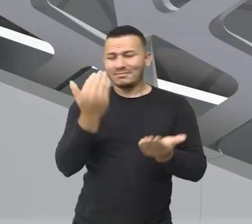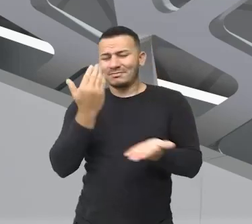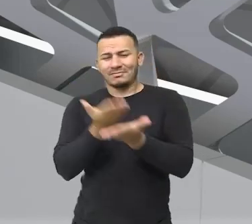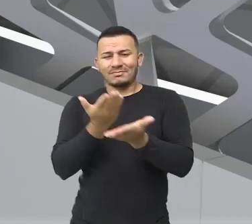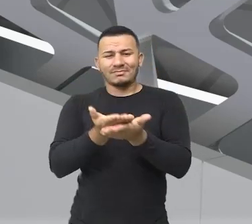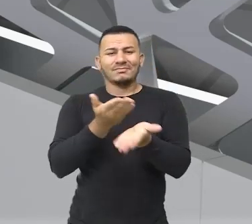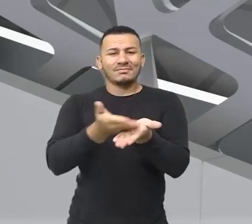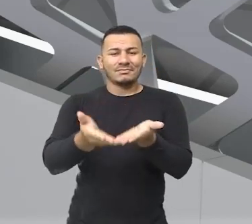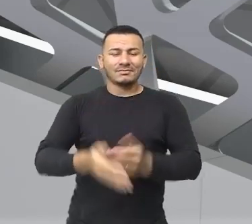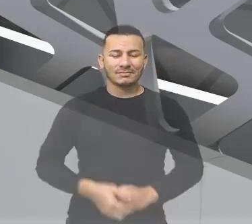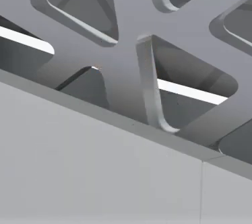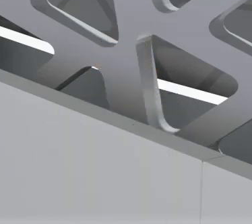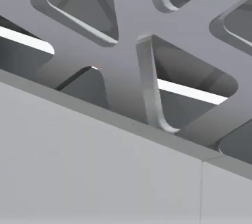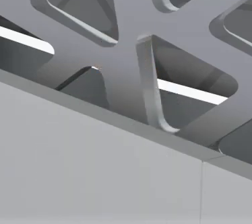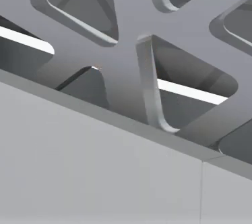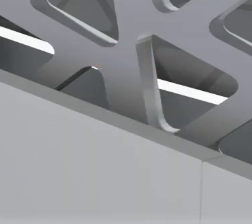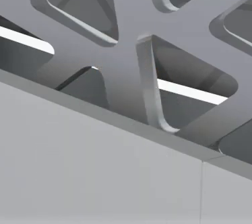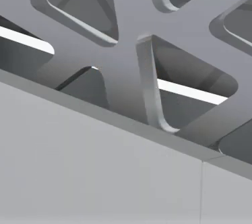a aula comigo!